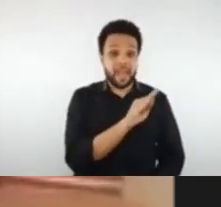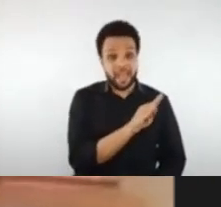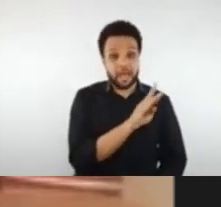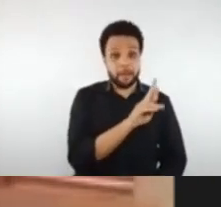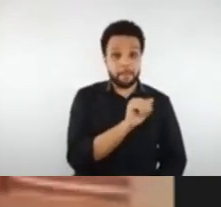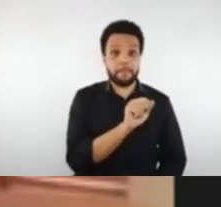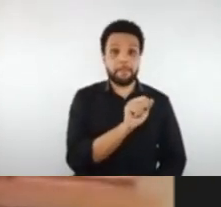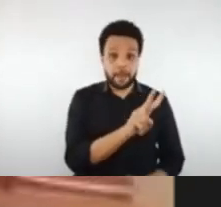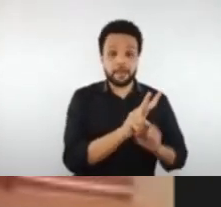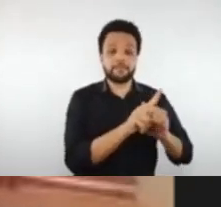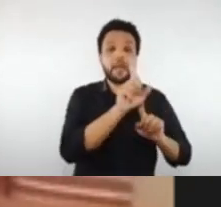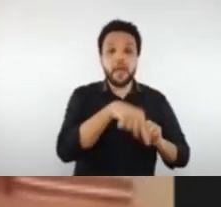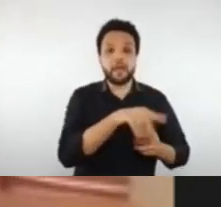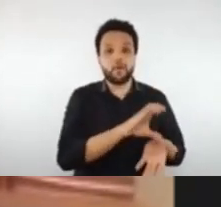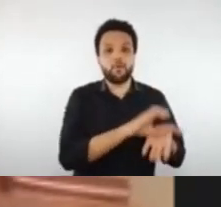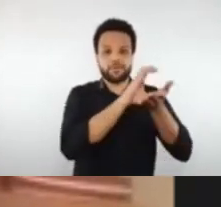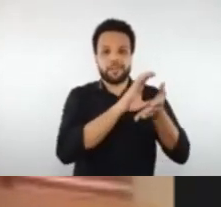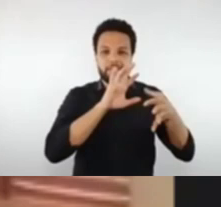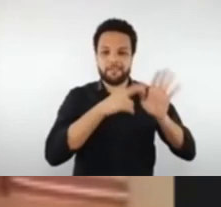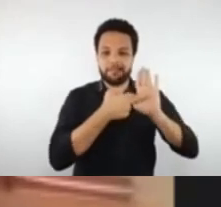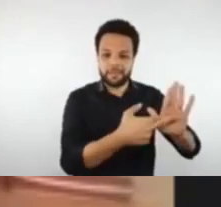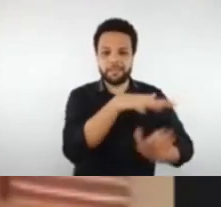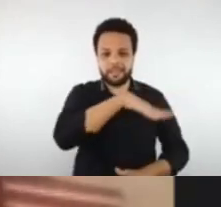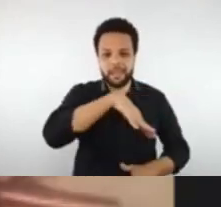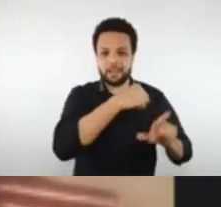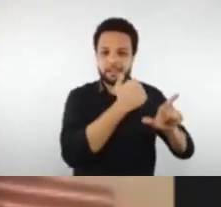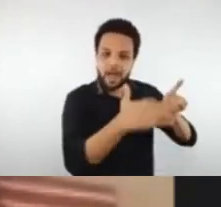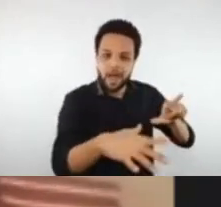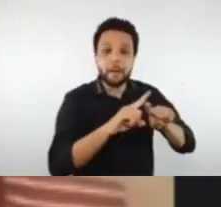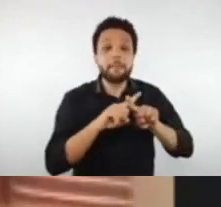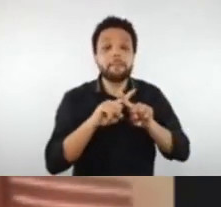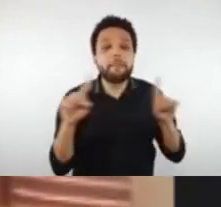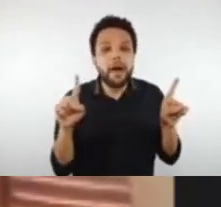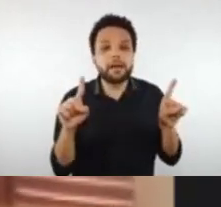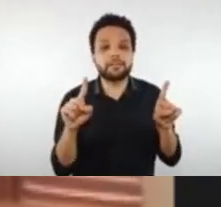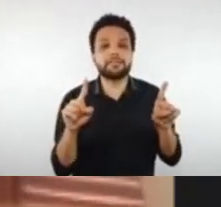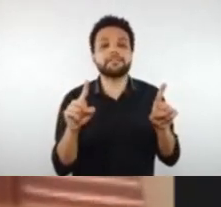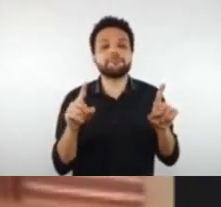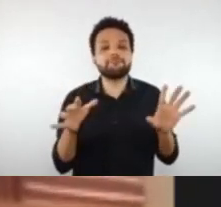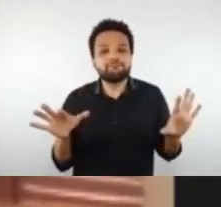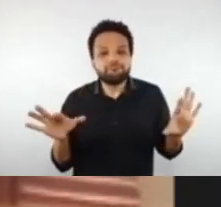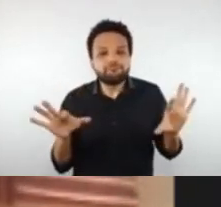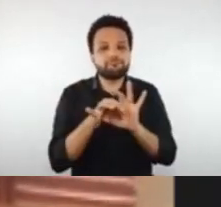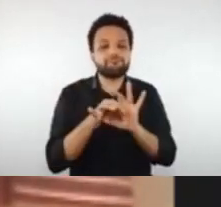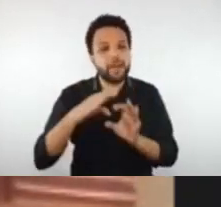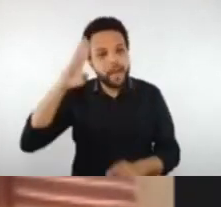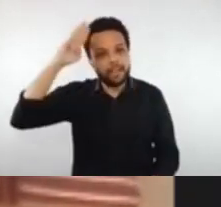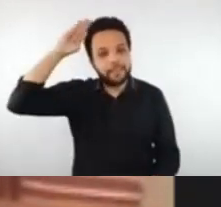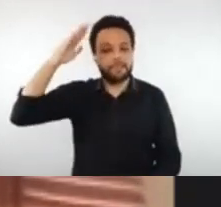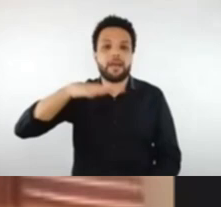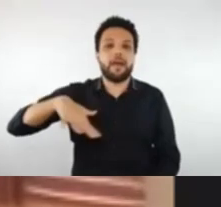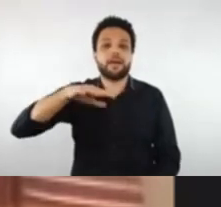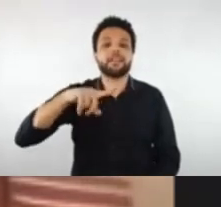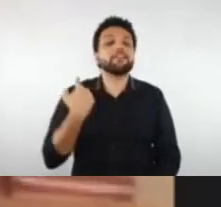política, institucional do setor, do mercado, mas essa aproximação com